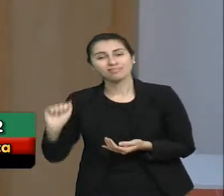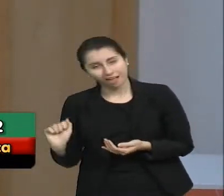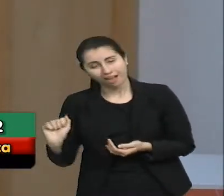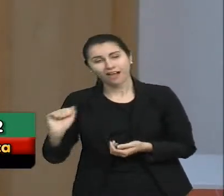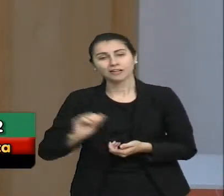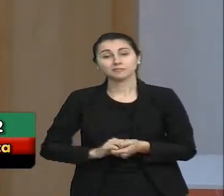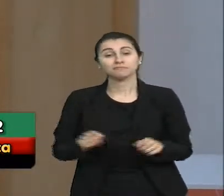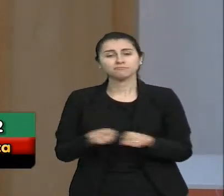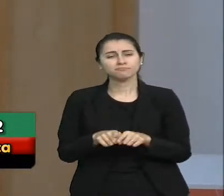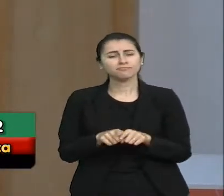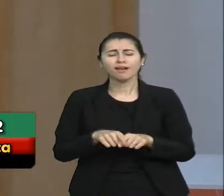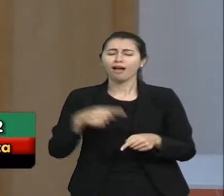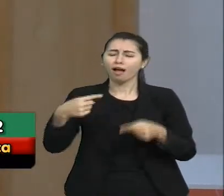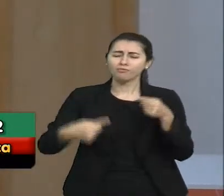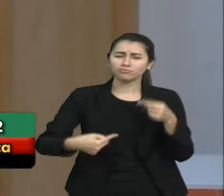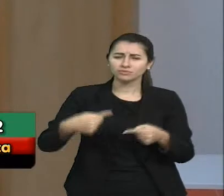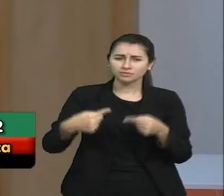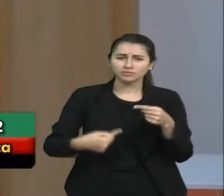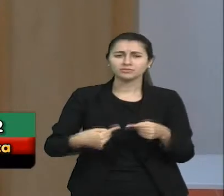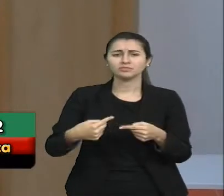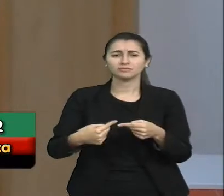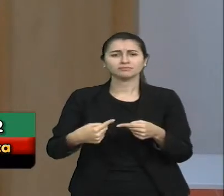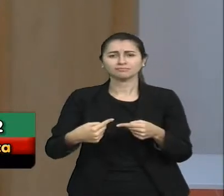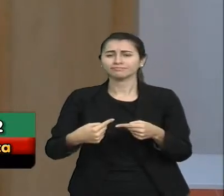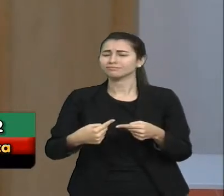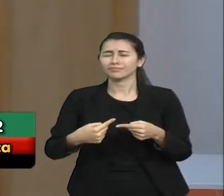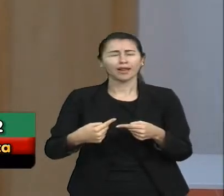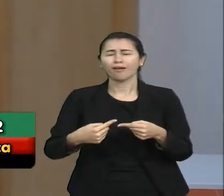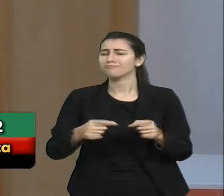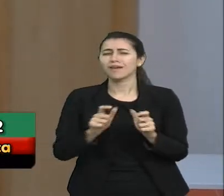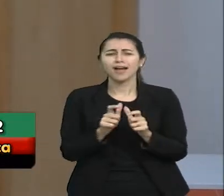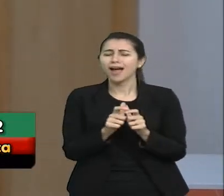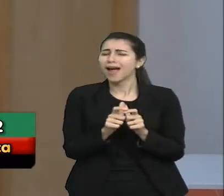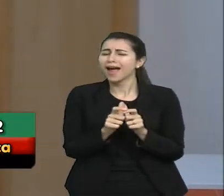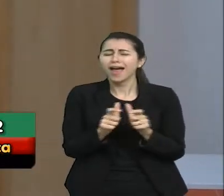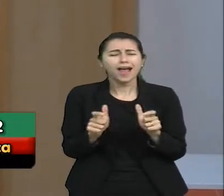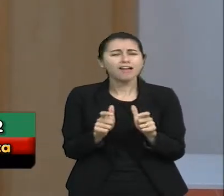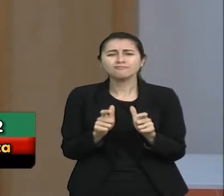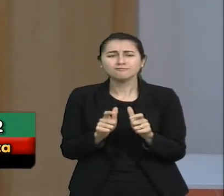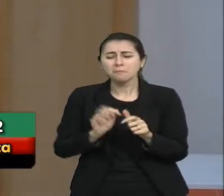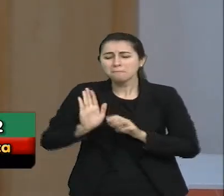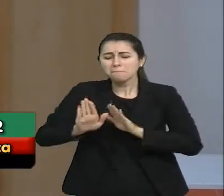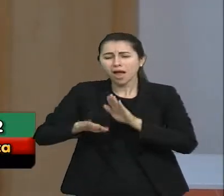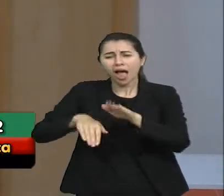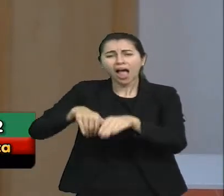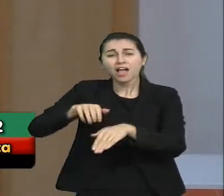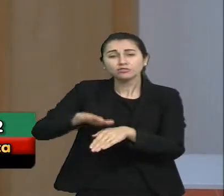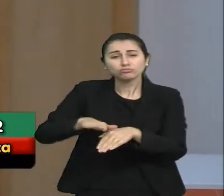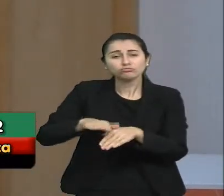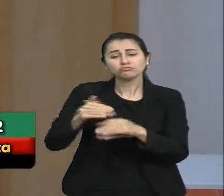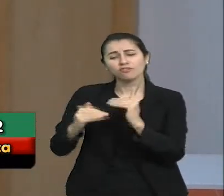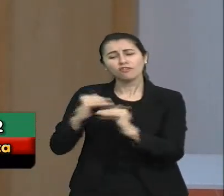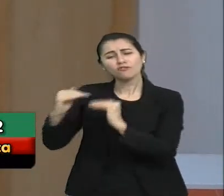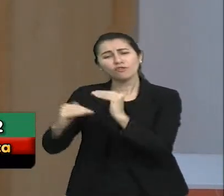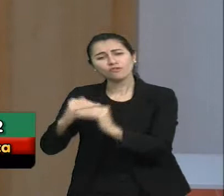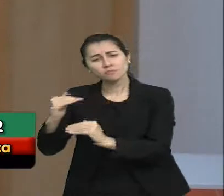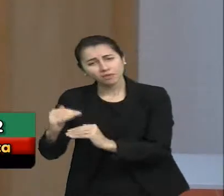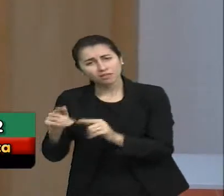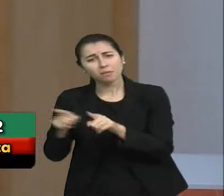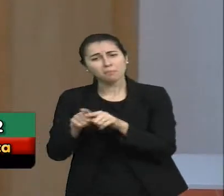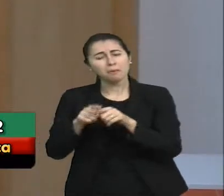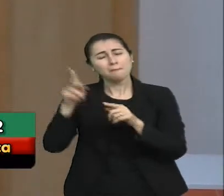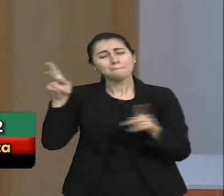pelas audiências, que é um grande passo para a realização do Fórum Interreligioso para a Cultura de Paz e Liberdade de Crença em